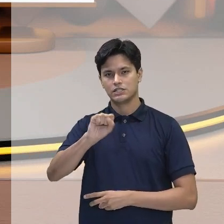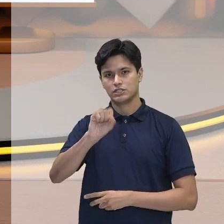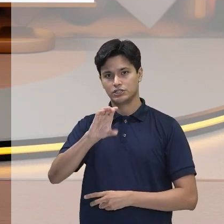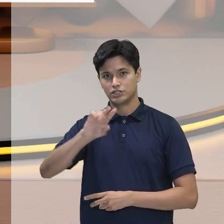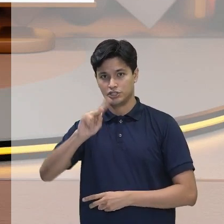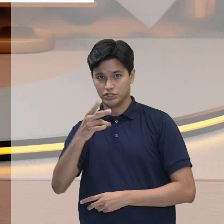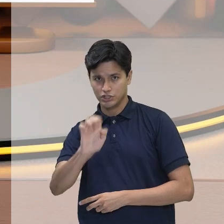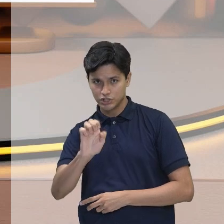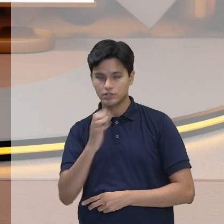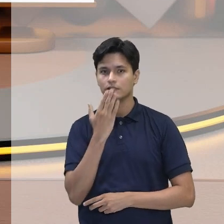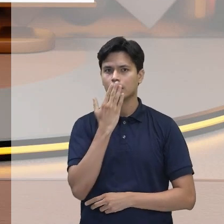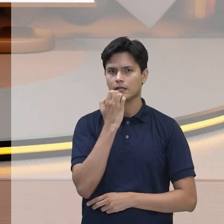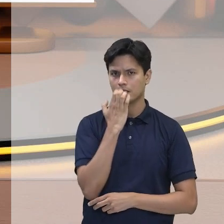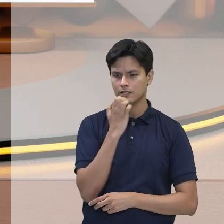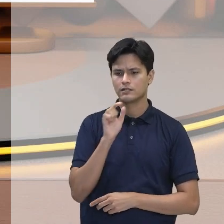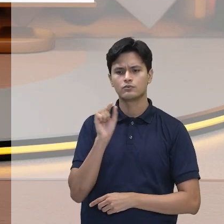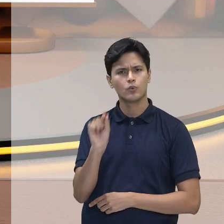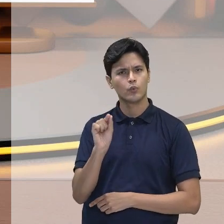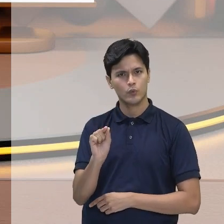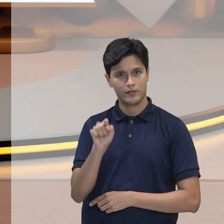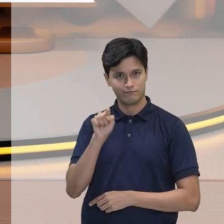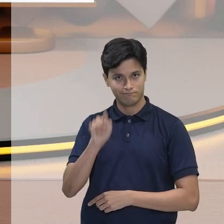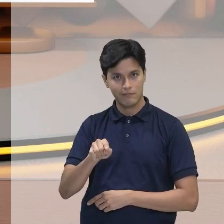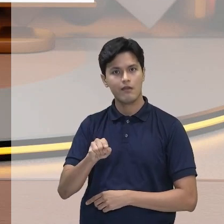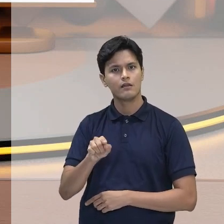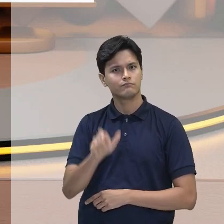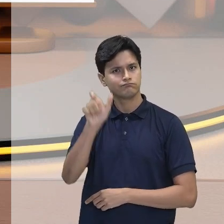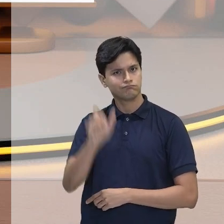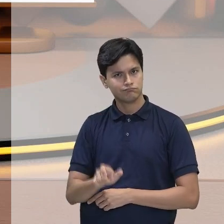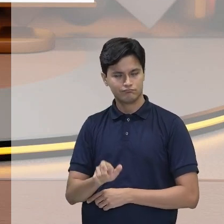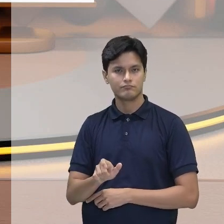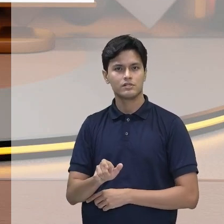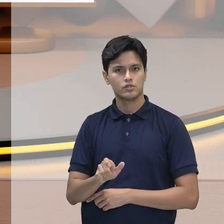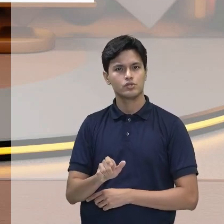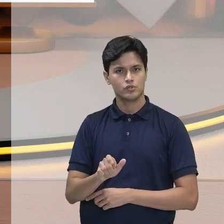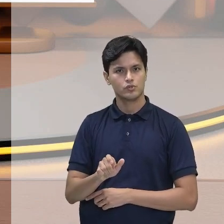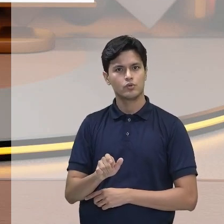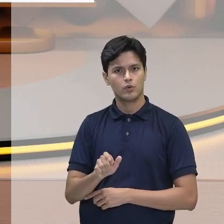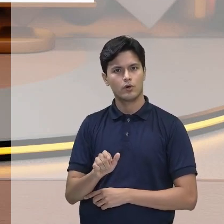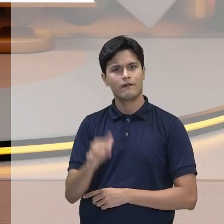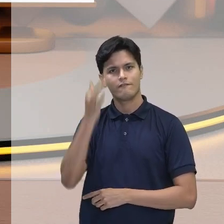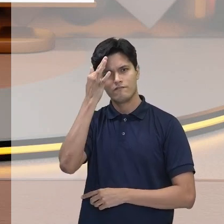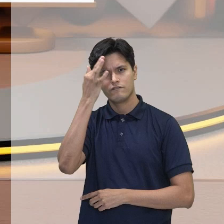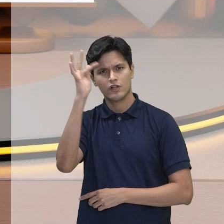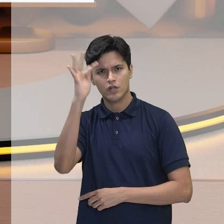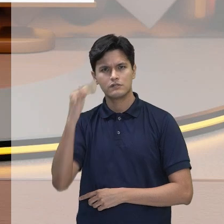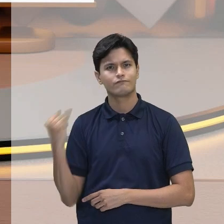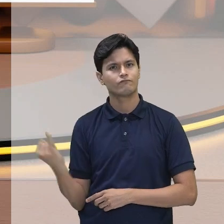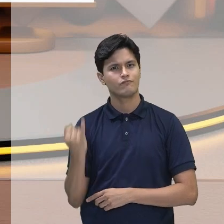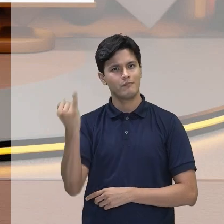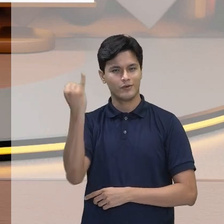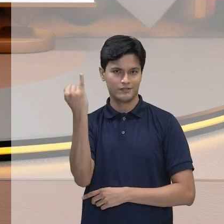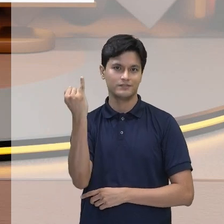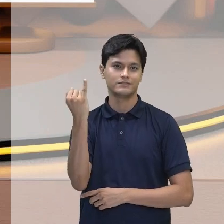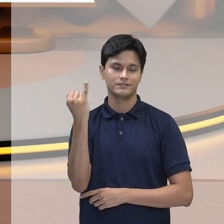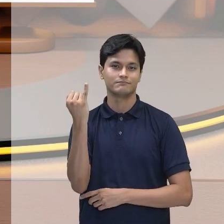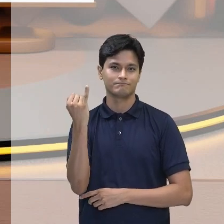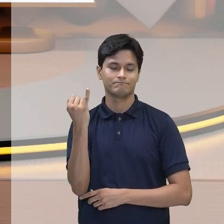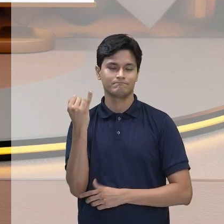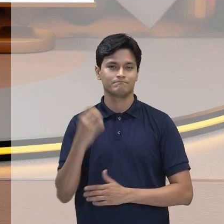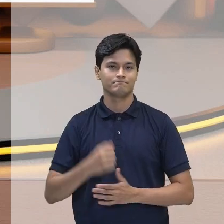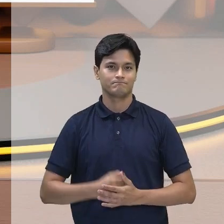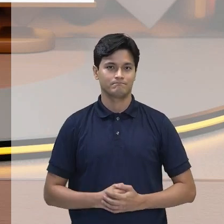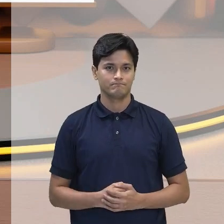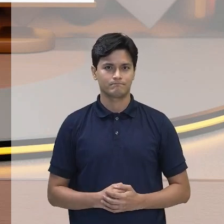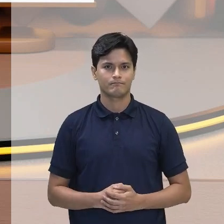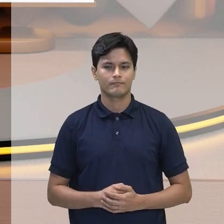logo falando, Nietzsche foi um importante, uma figura muito importante dentro da filosofia, tá?